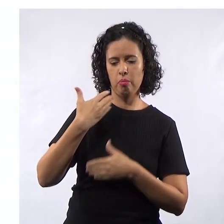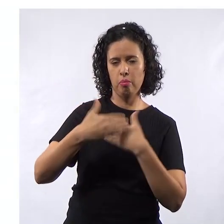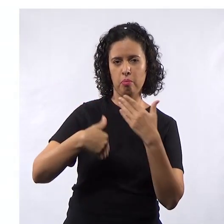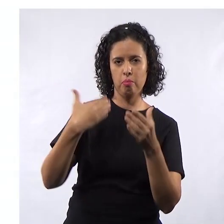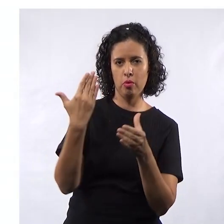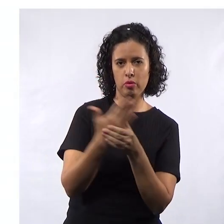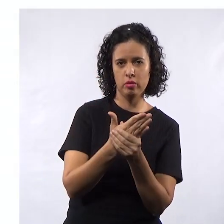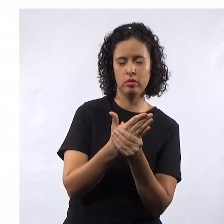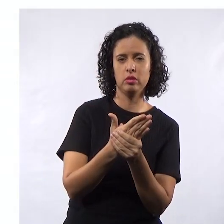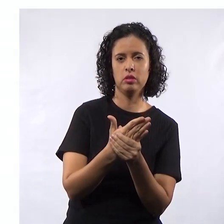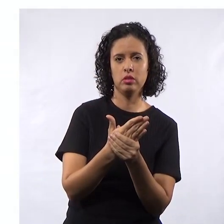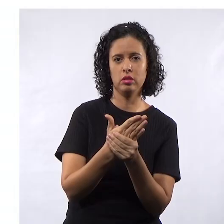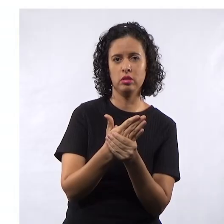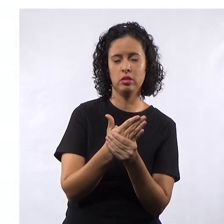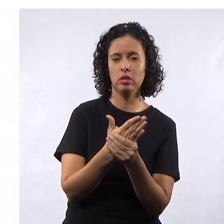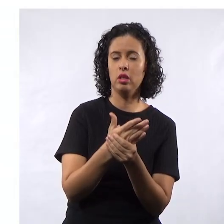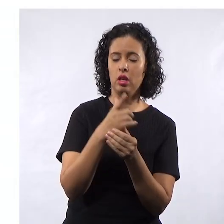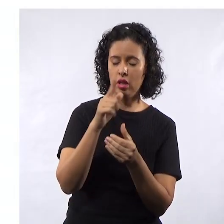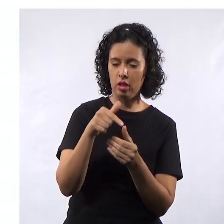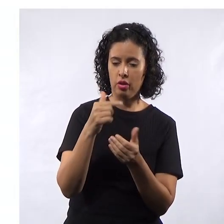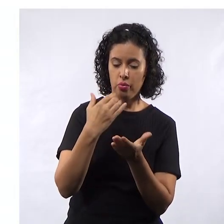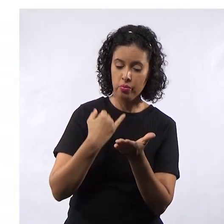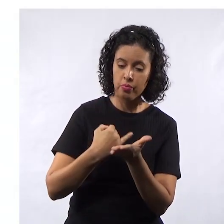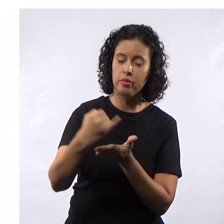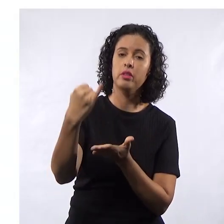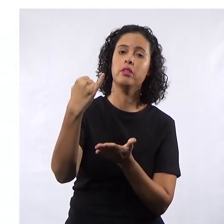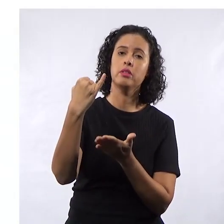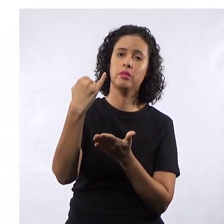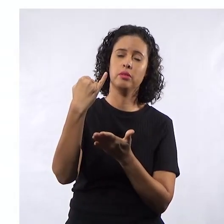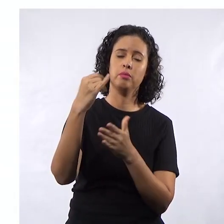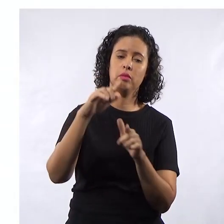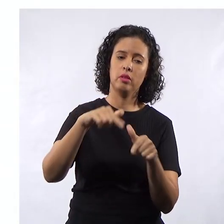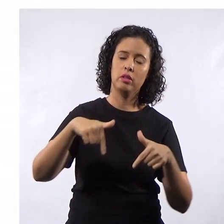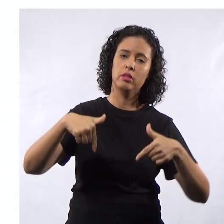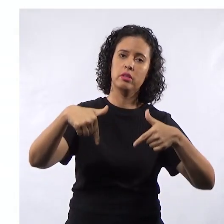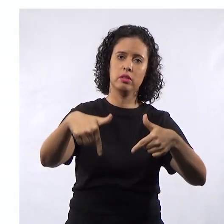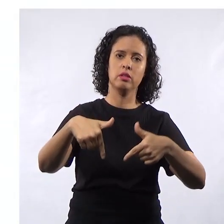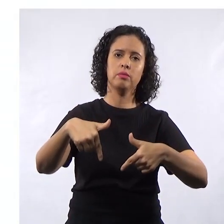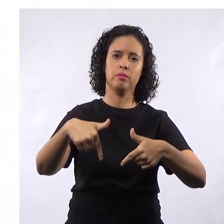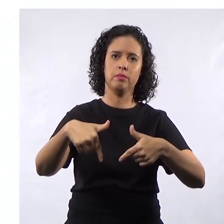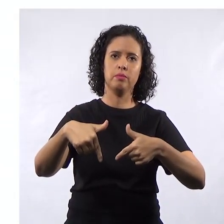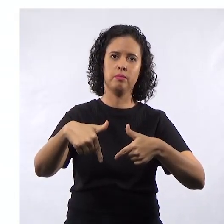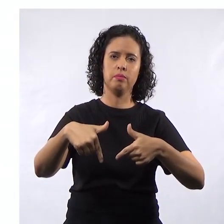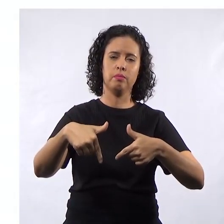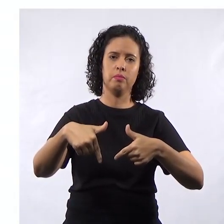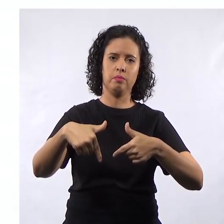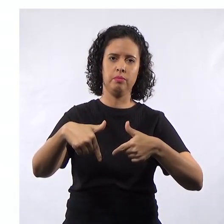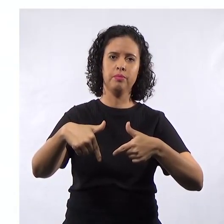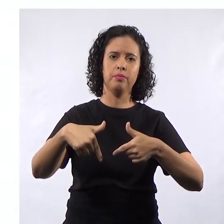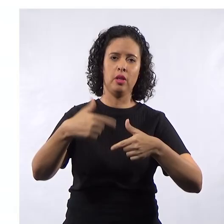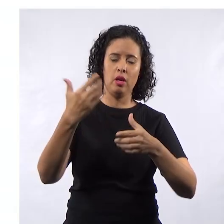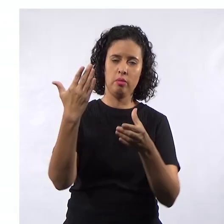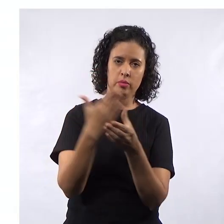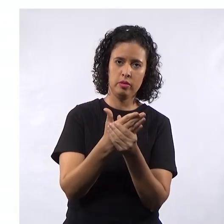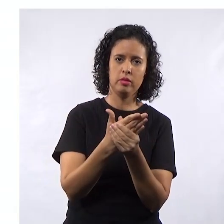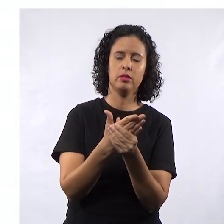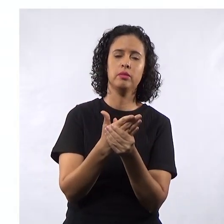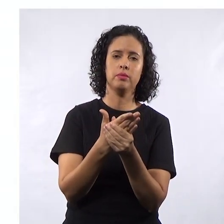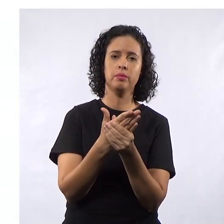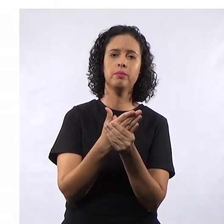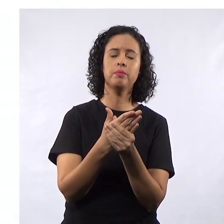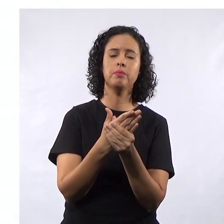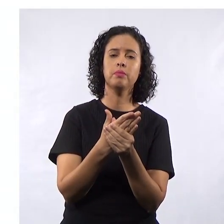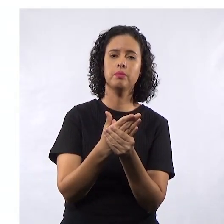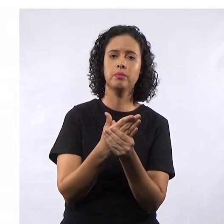é o processo? O processo é o carro da ação, ou seja, quem vai estar conduzindo essa ação aqui, tá? Então, o